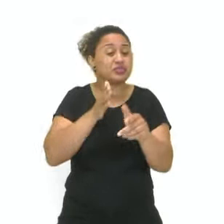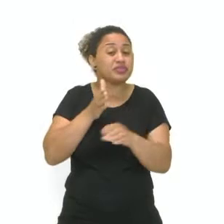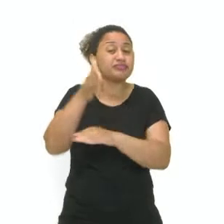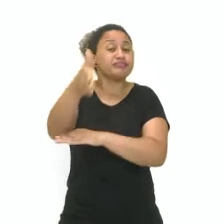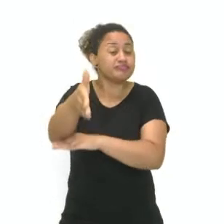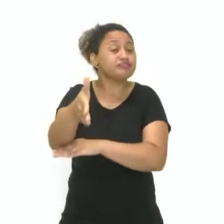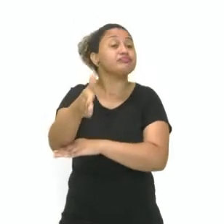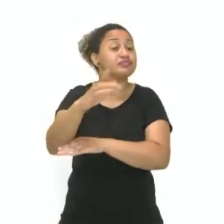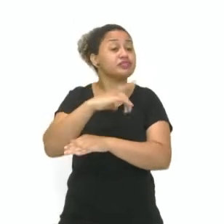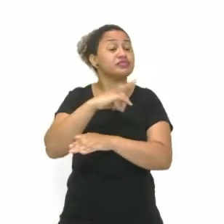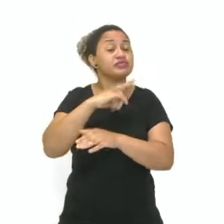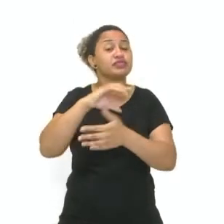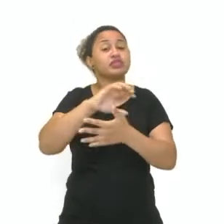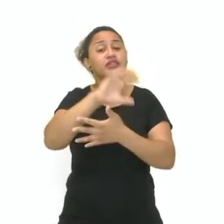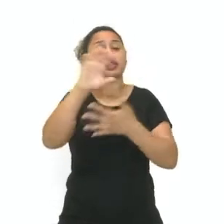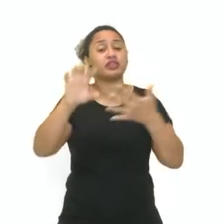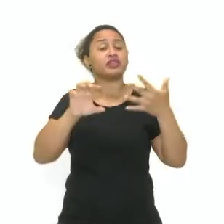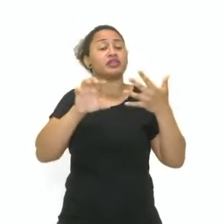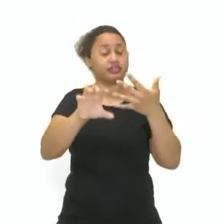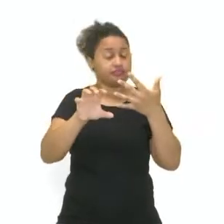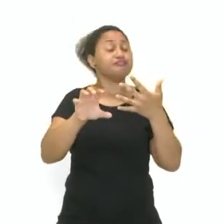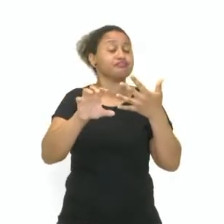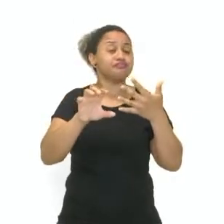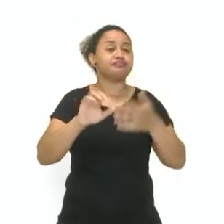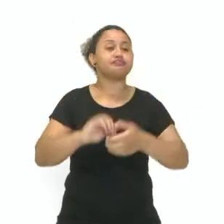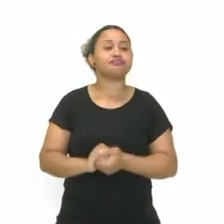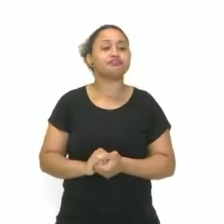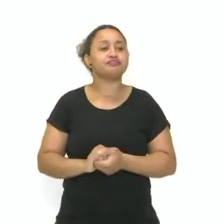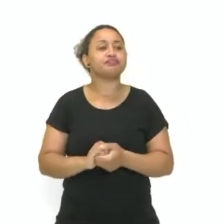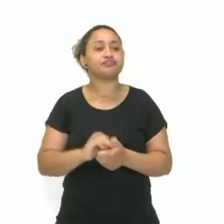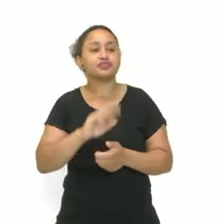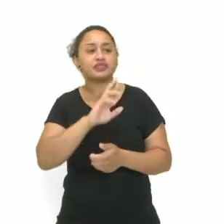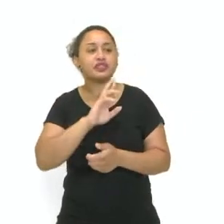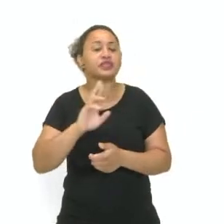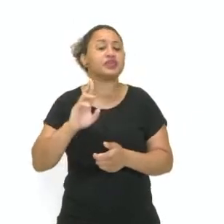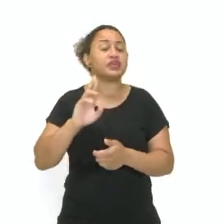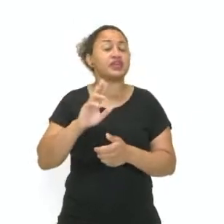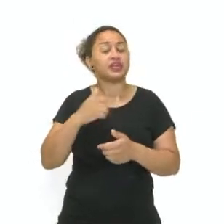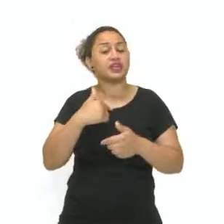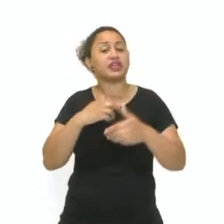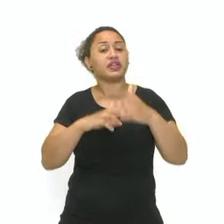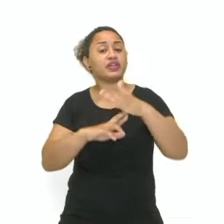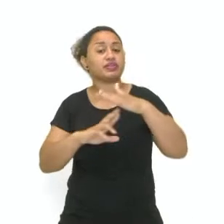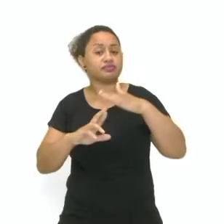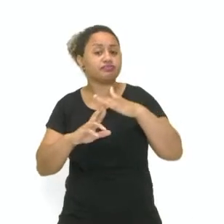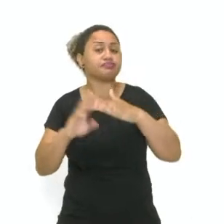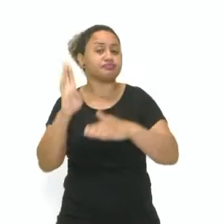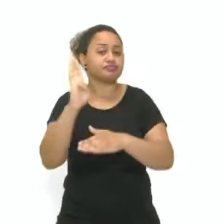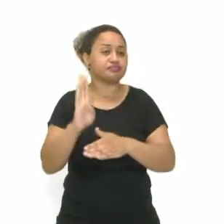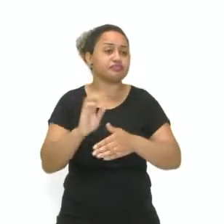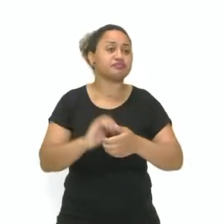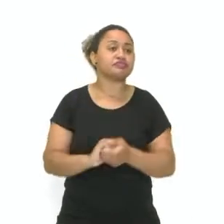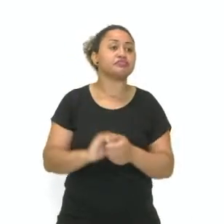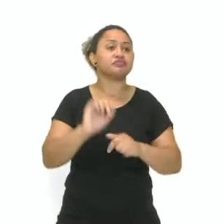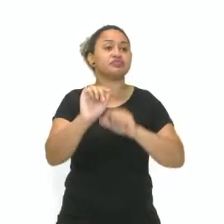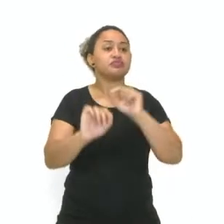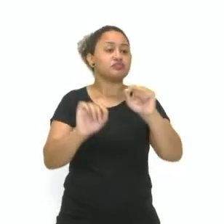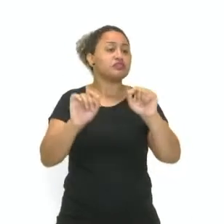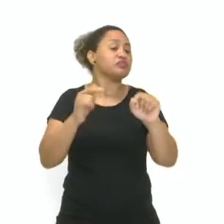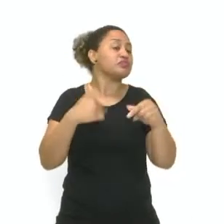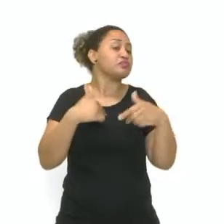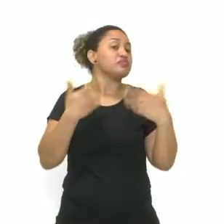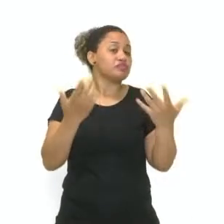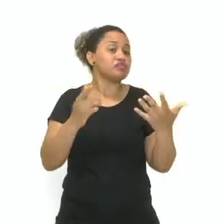floresta amazônica Roraima, Brasil. Segue-se a possível complementaridade de